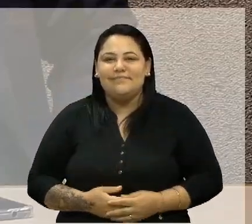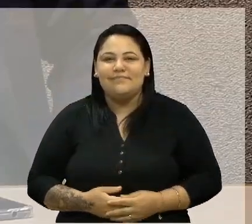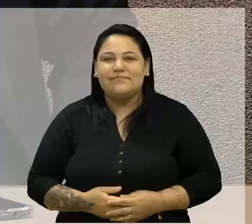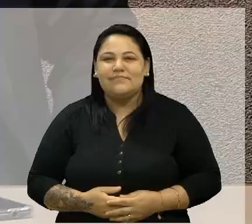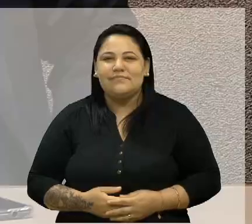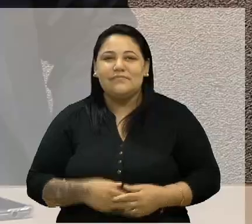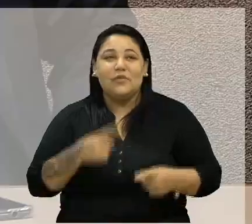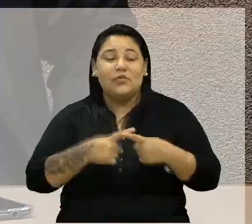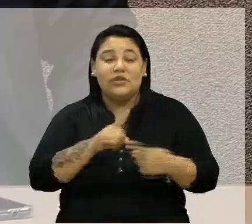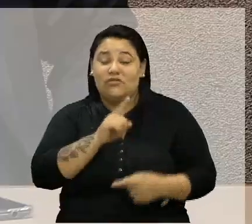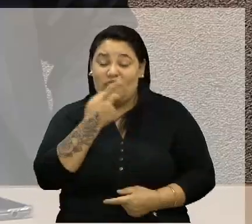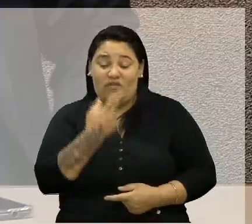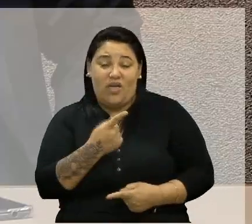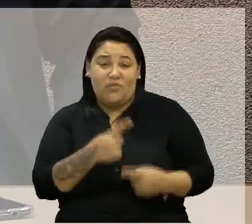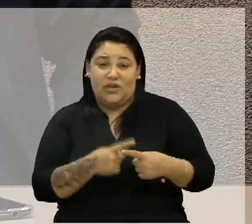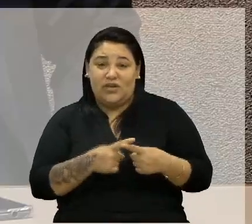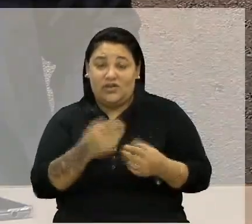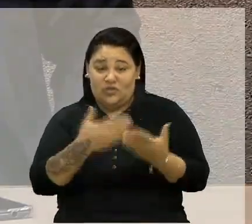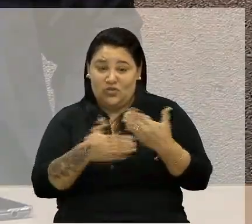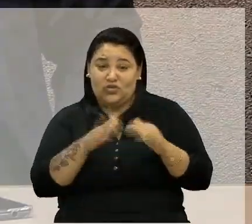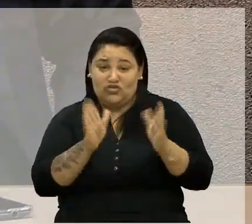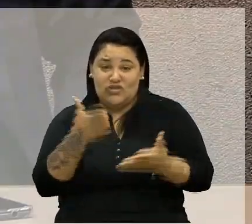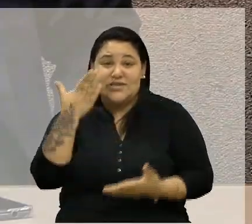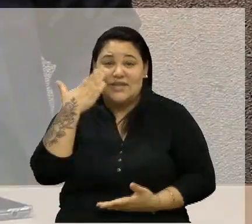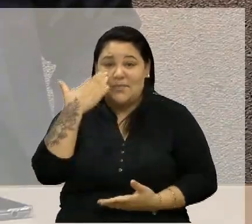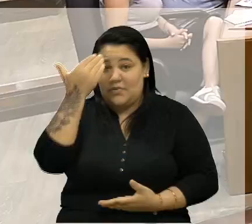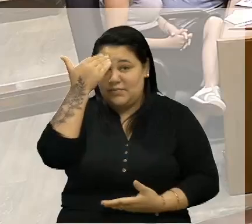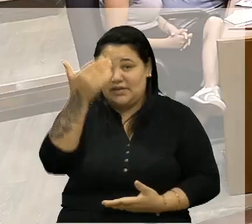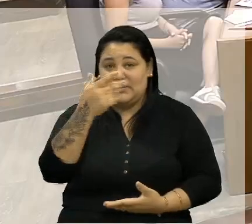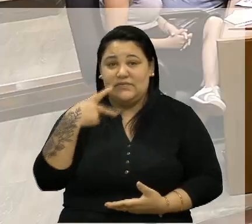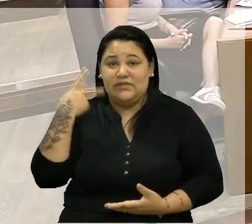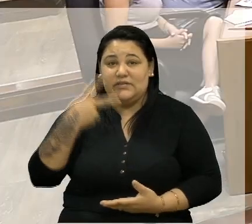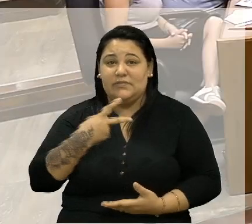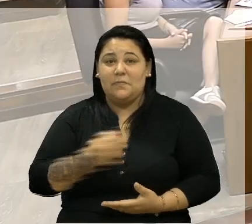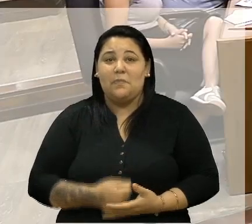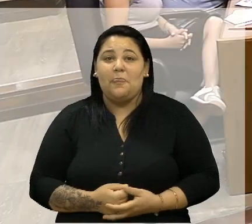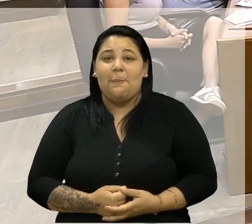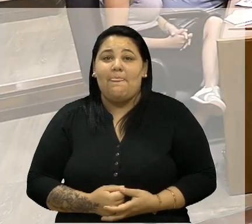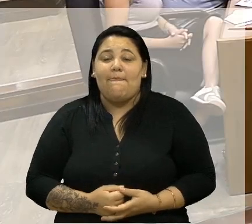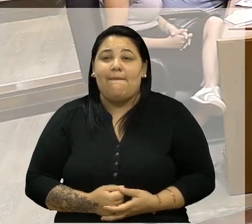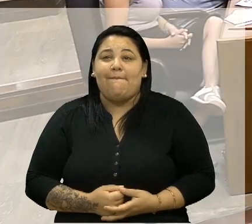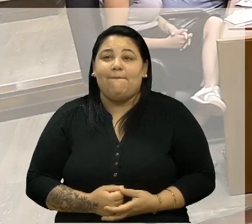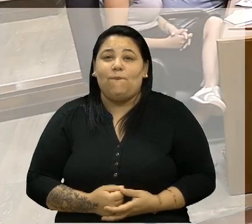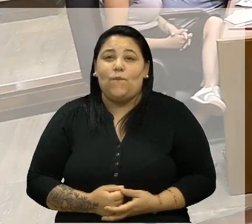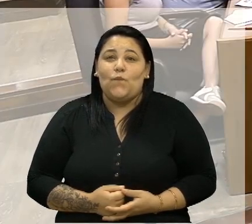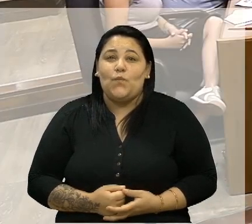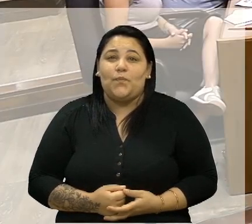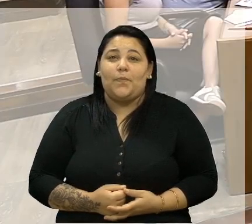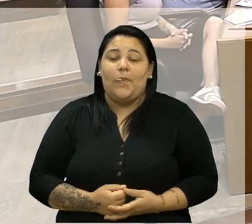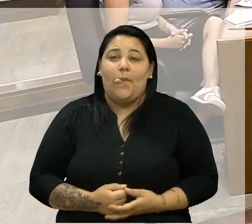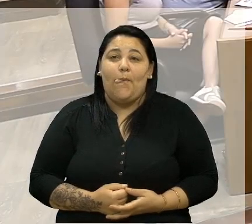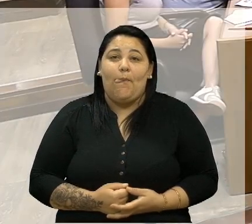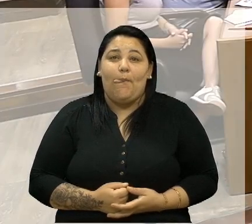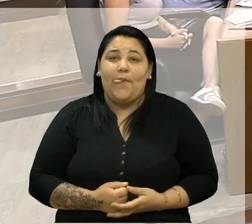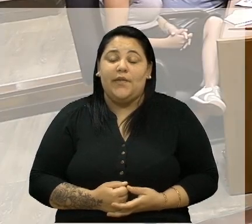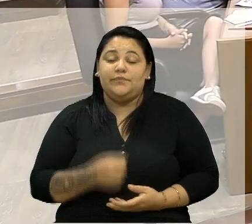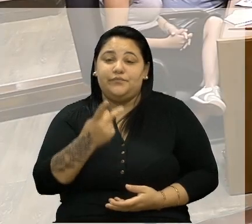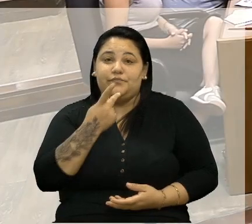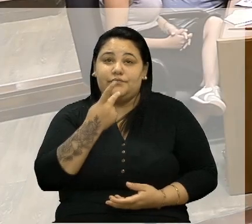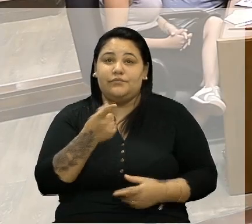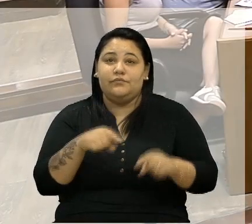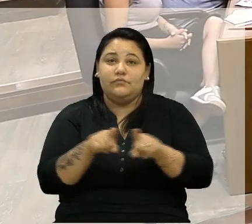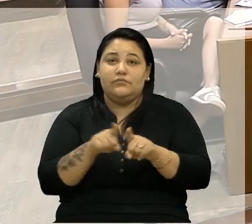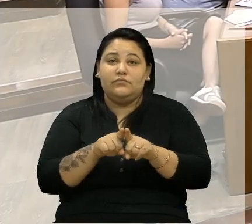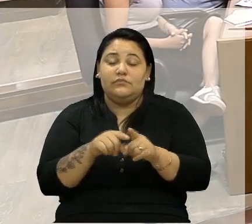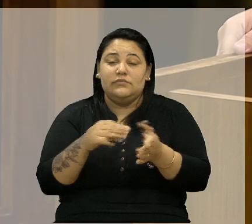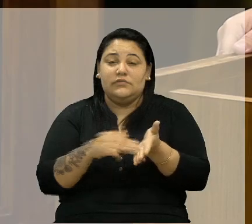Eu não vou dizer por quê. O porquê todos devem saber. Obrigado, vereador. Obrigado, vereador Sandro. E a mensagem que eu quero passar é essa, que